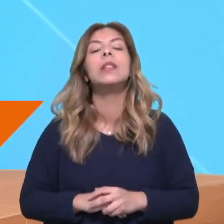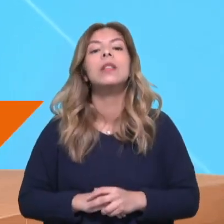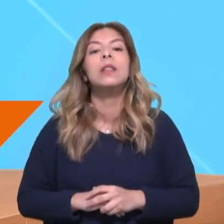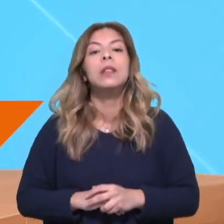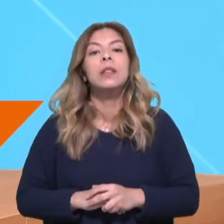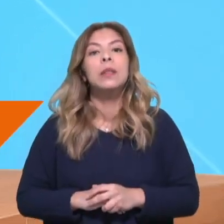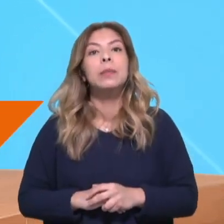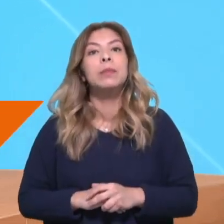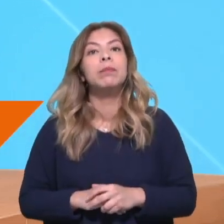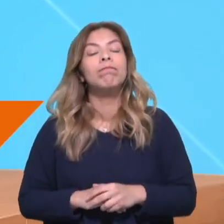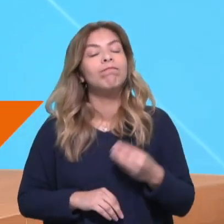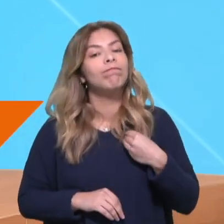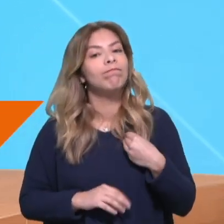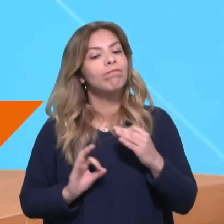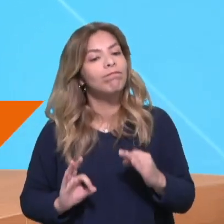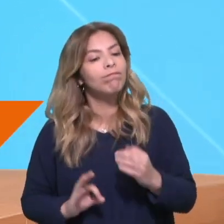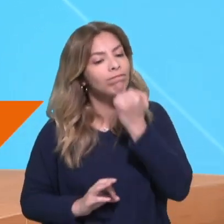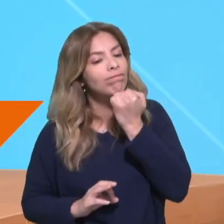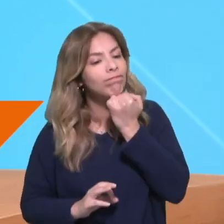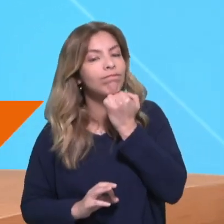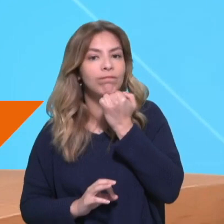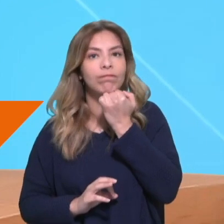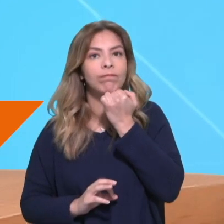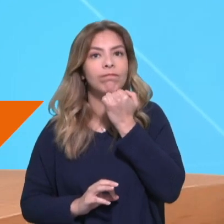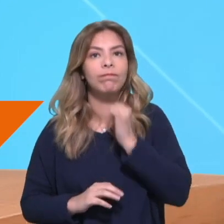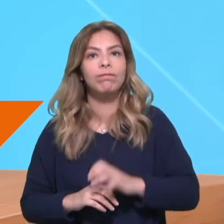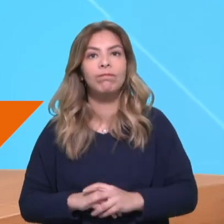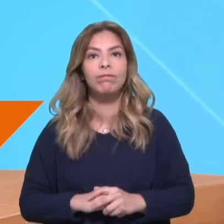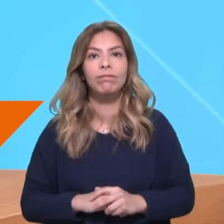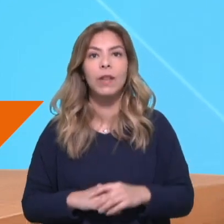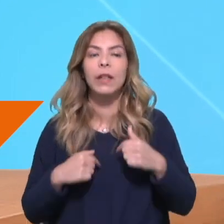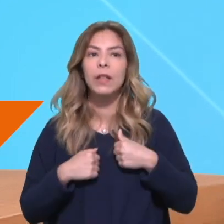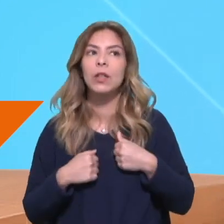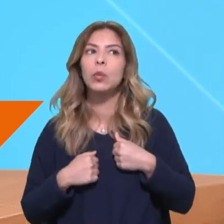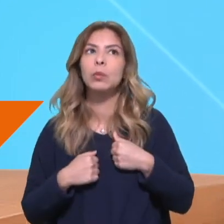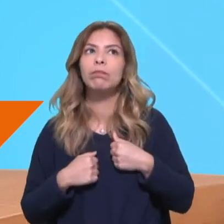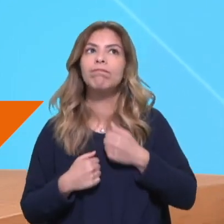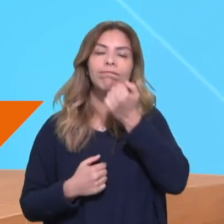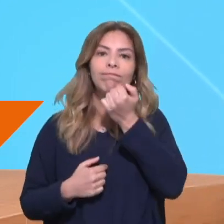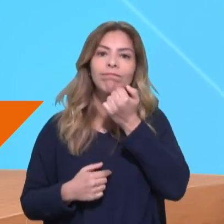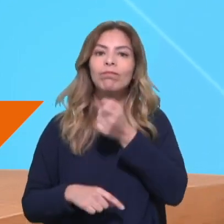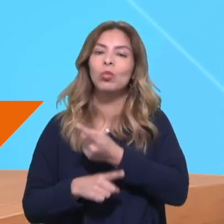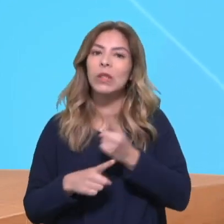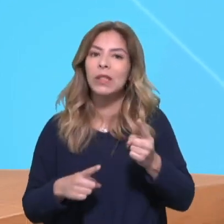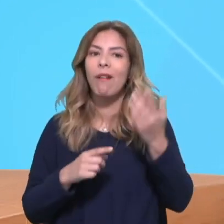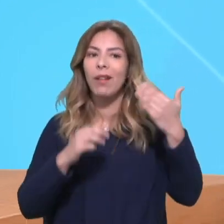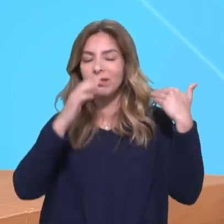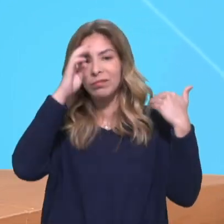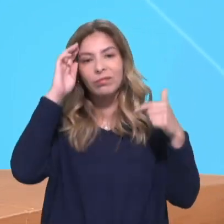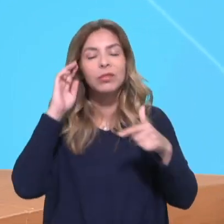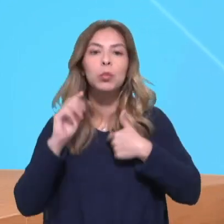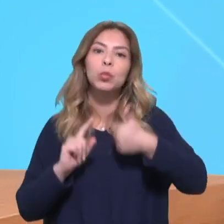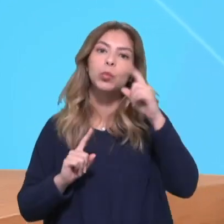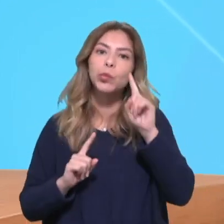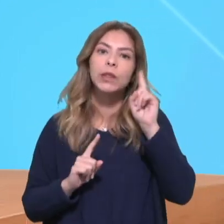que transmito aquilo que experimento e que recebi também sobre a importância